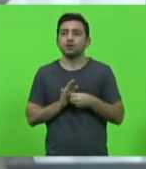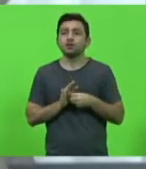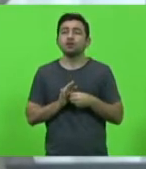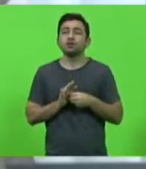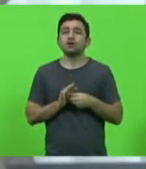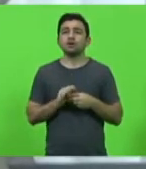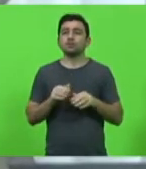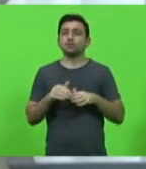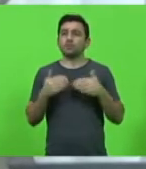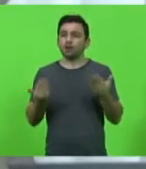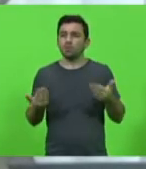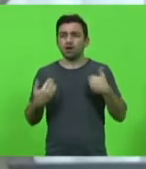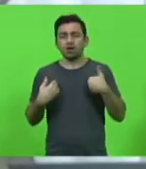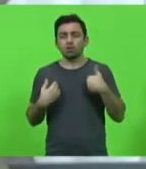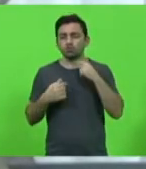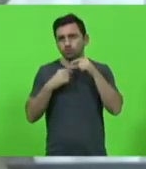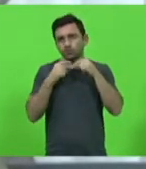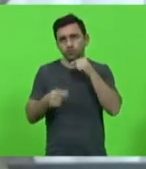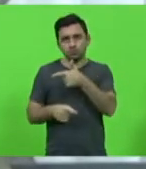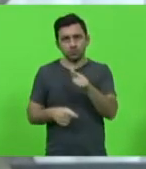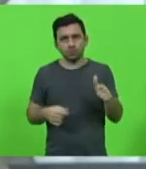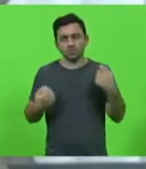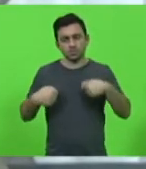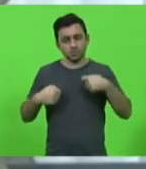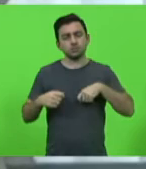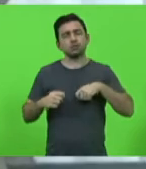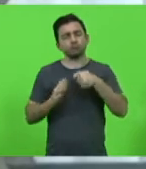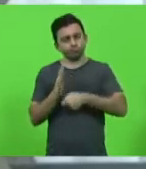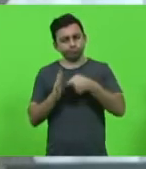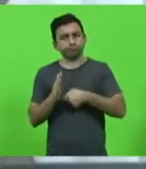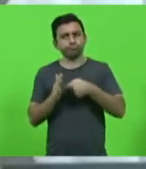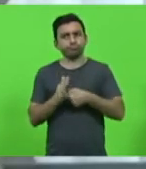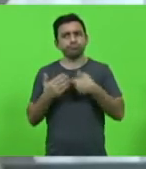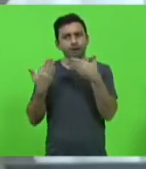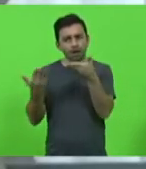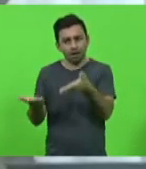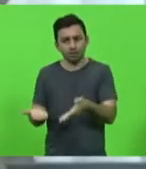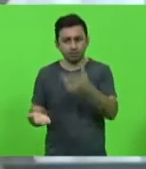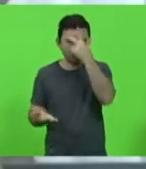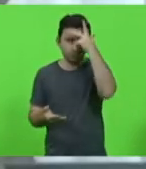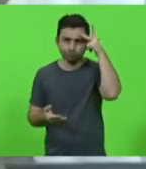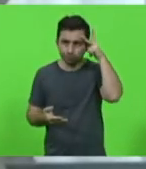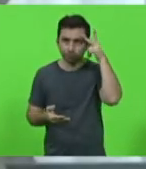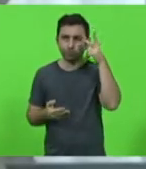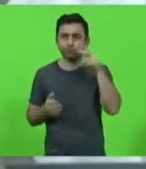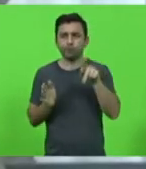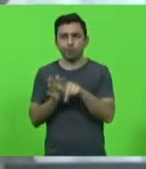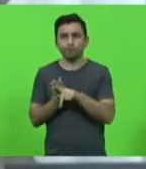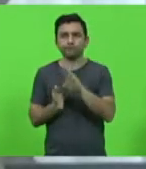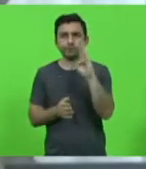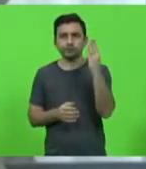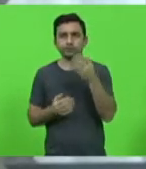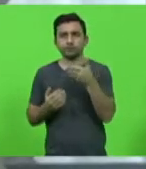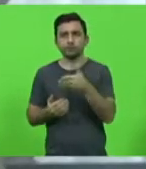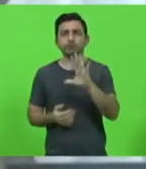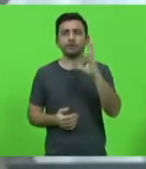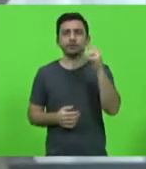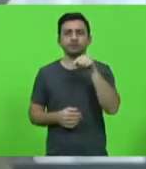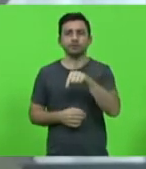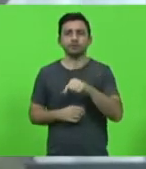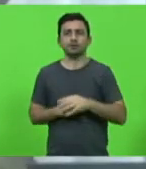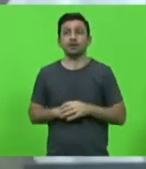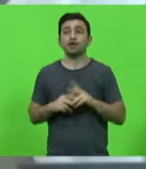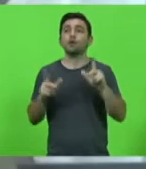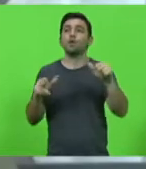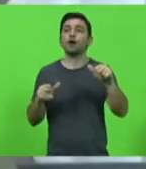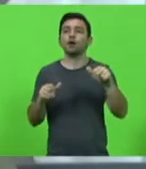que enfrentar as candidaturas laranjas é fundamental. Basta a gente ver o que aconteceu recentemente com a Câmara